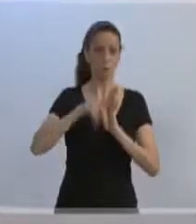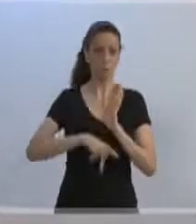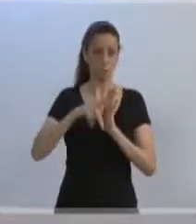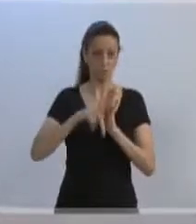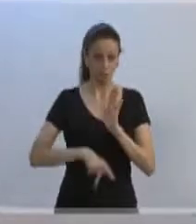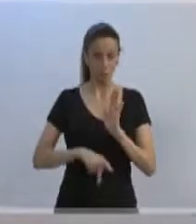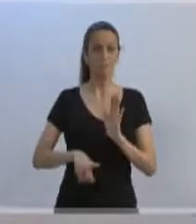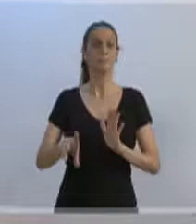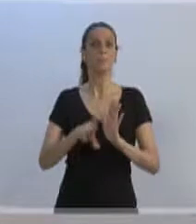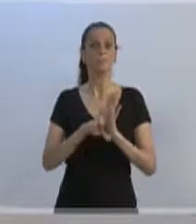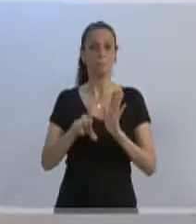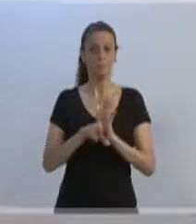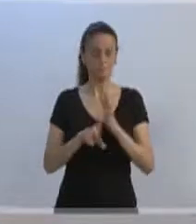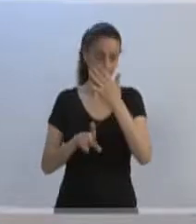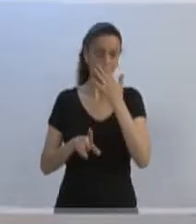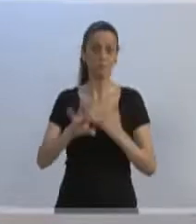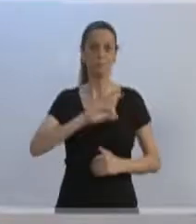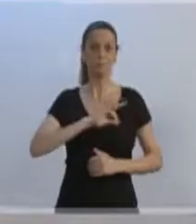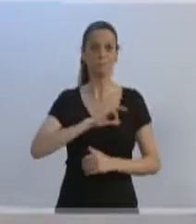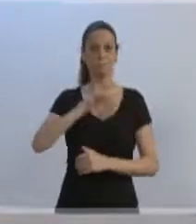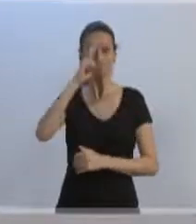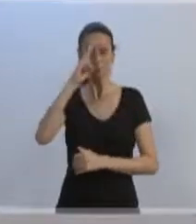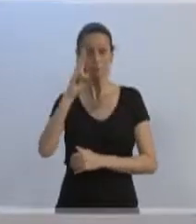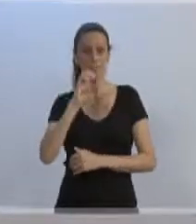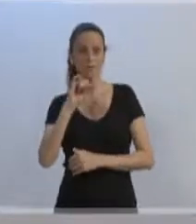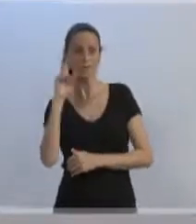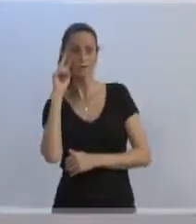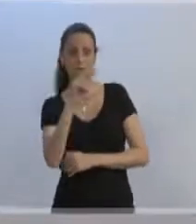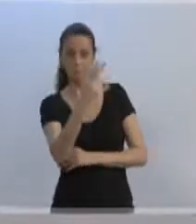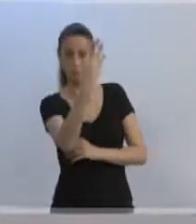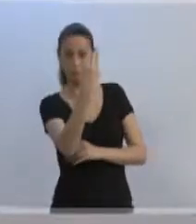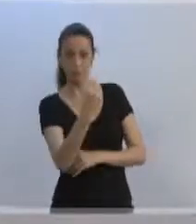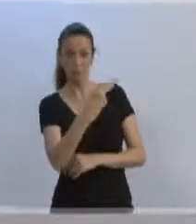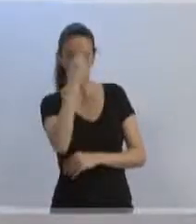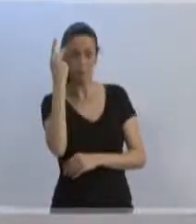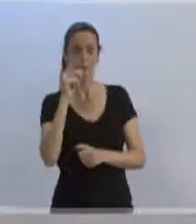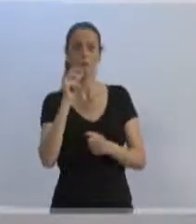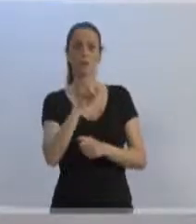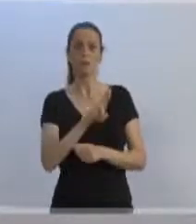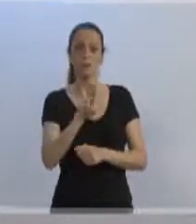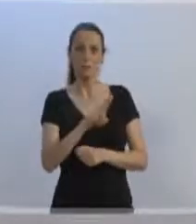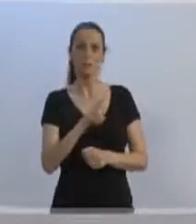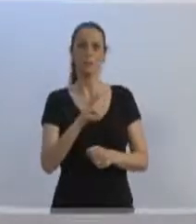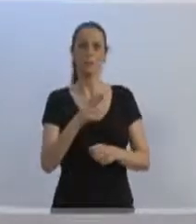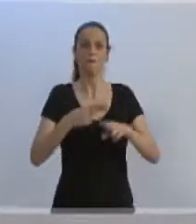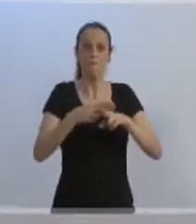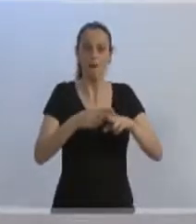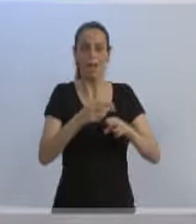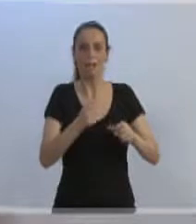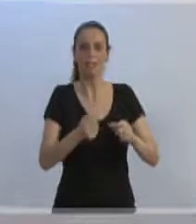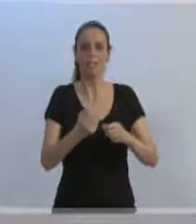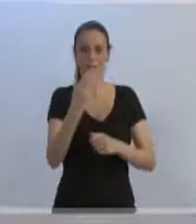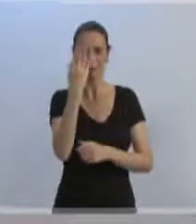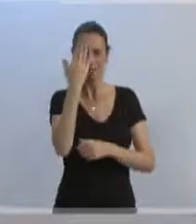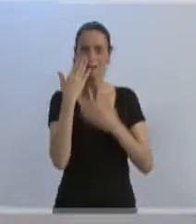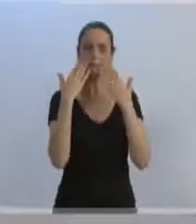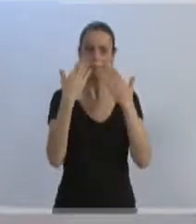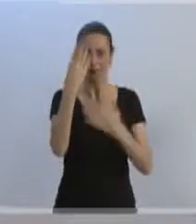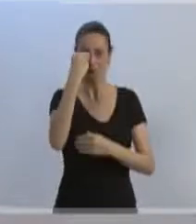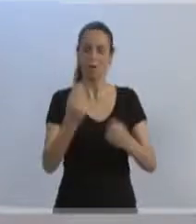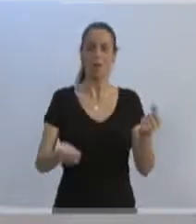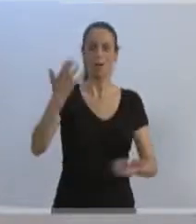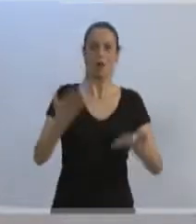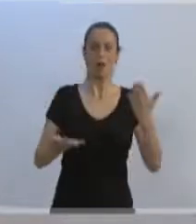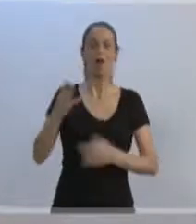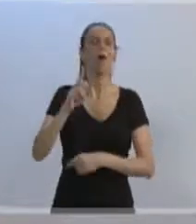militar vem tirar os caras estão fazendo malabares se tiver fazendo malabares na sinaleira adriano aí podem não impressionar